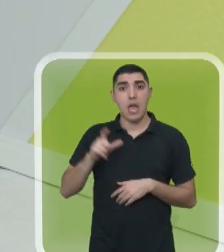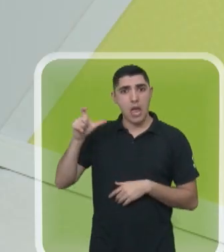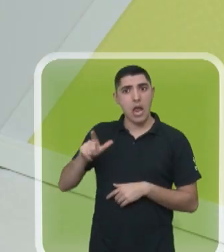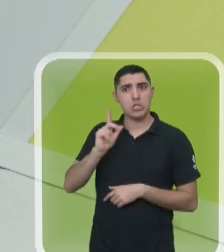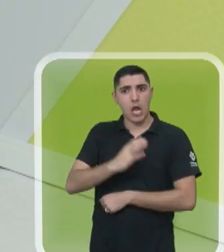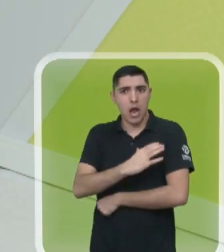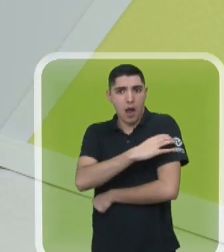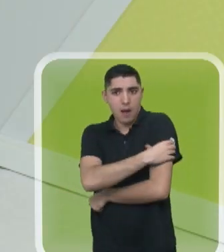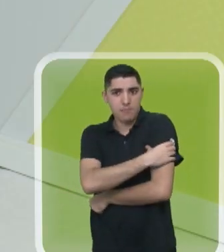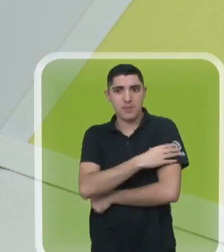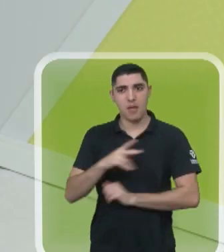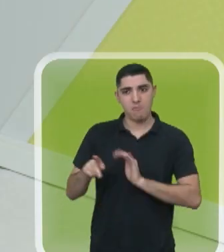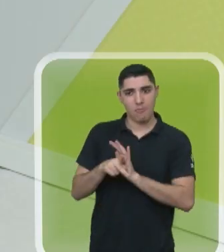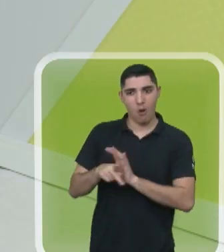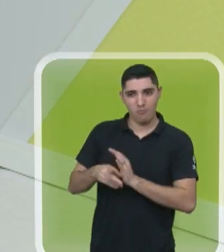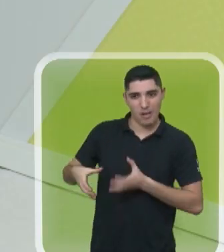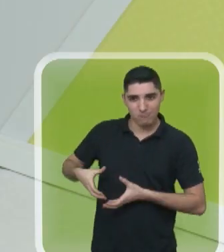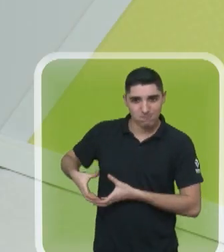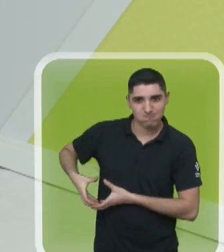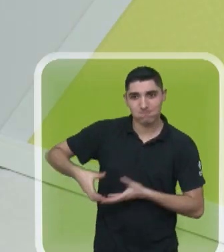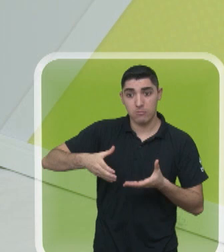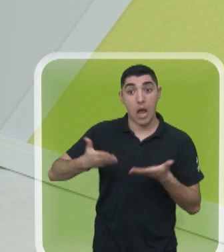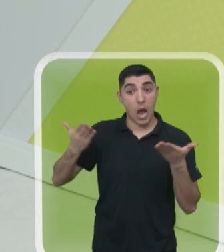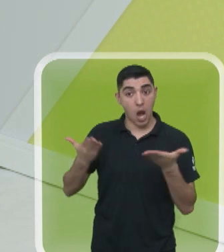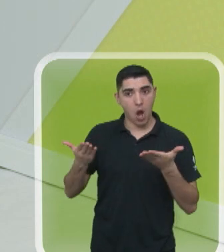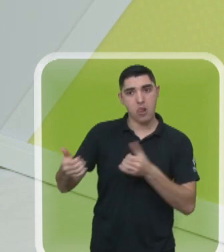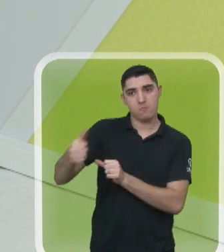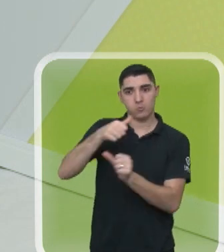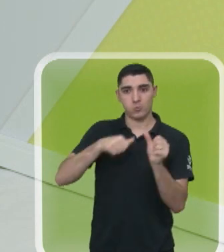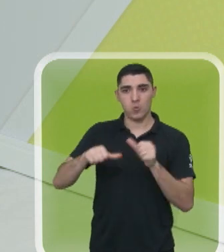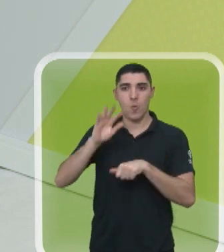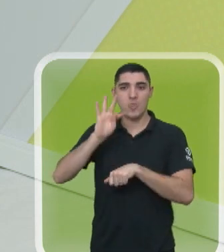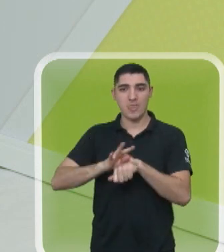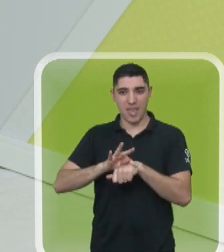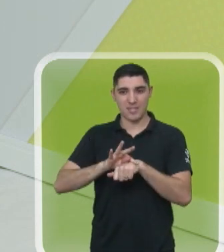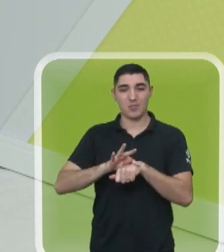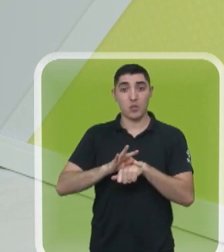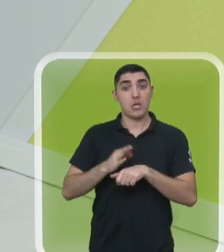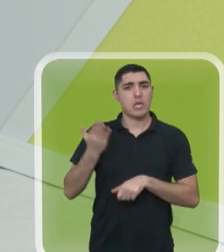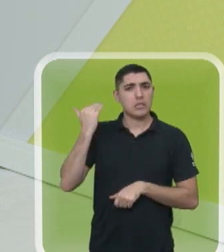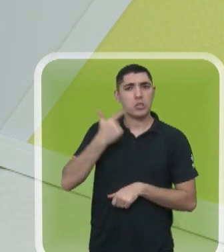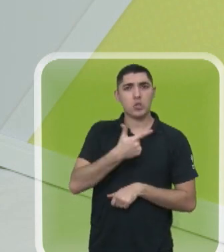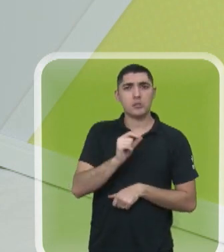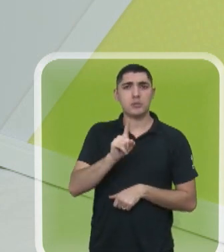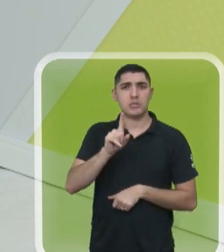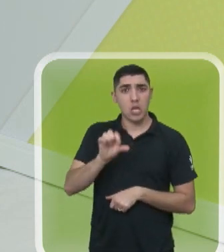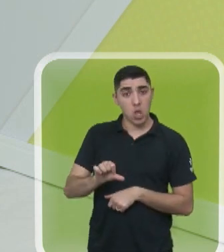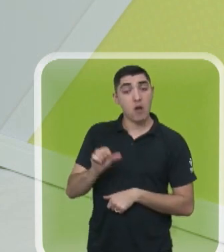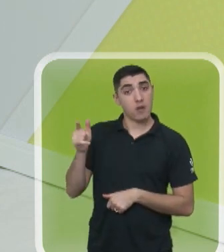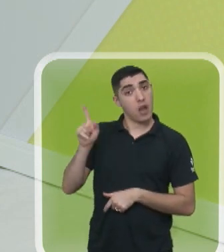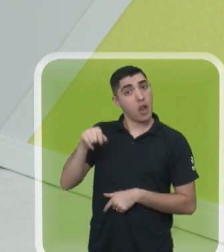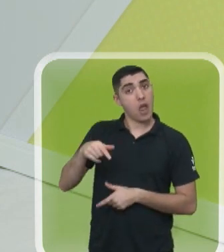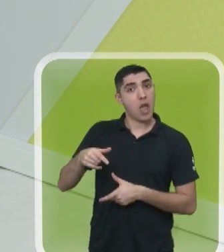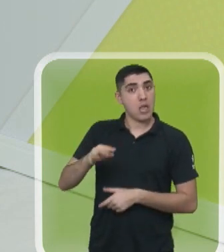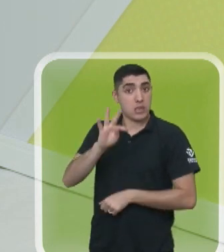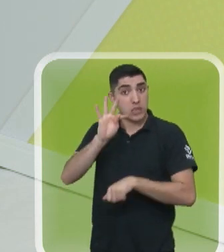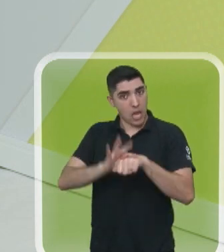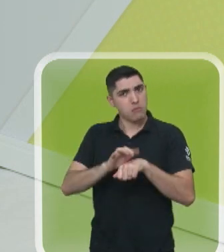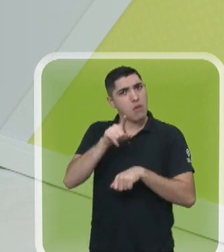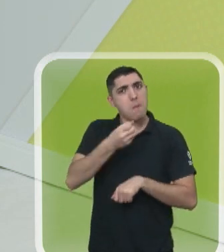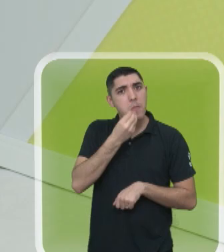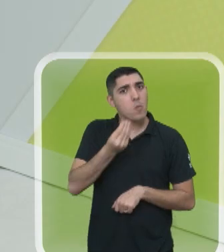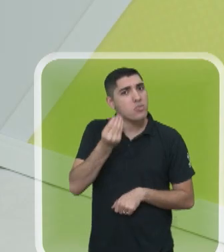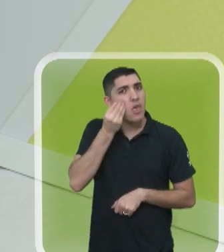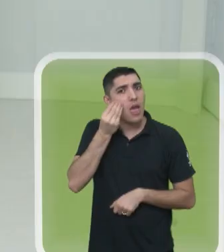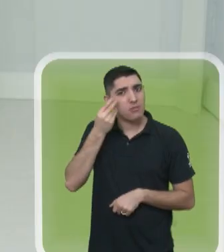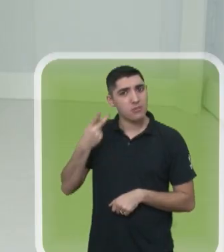da seleção de rugby e hoje ele é técnico, ele tem, desde 2019, ele está como técnico. Bom teste para a seleção de rugby,